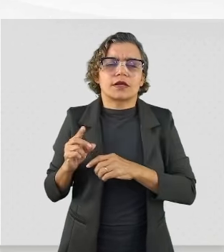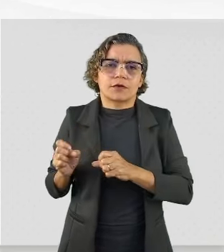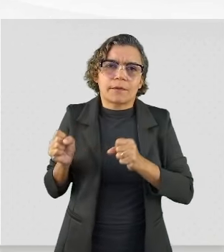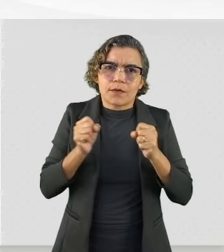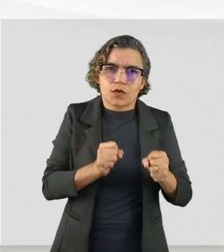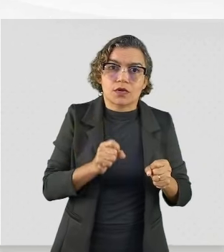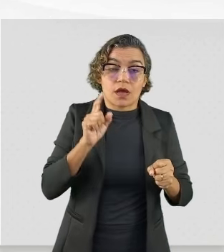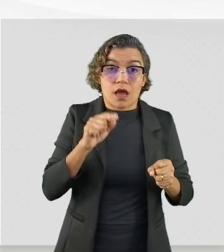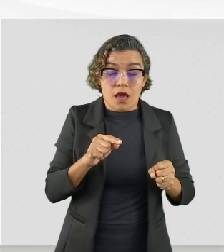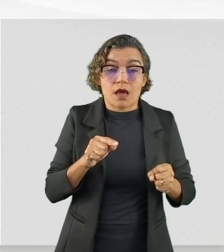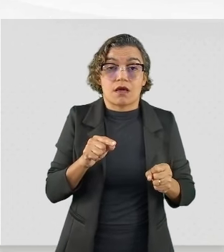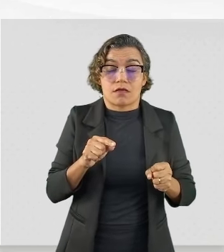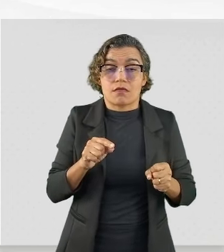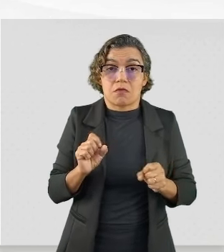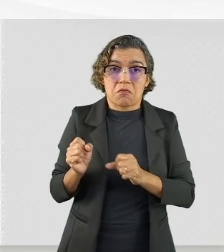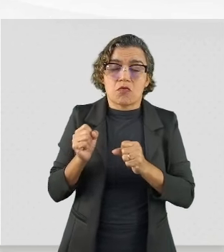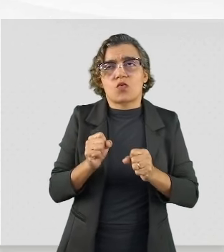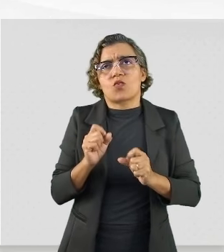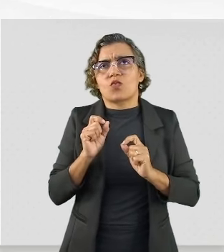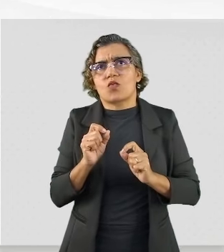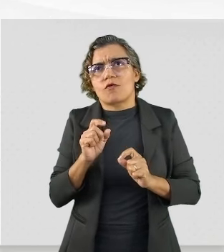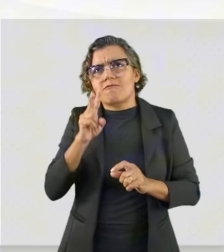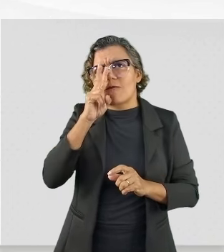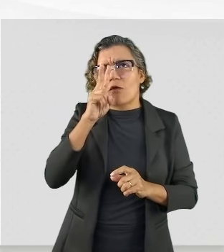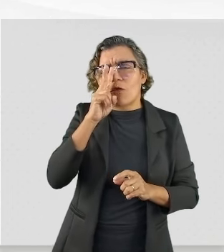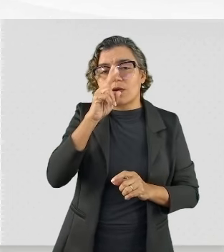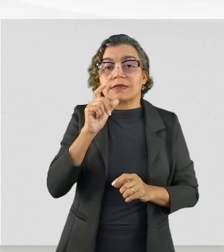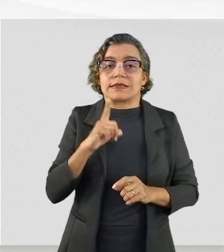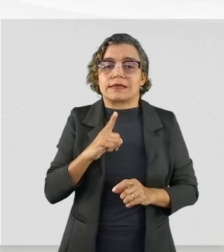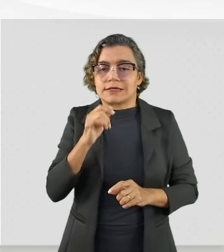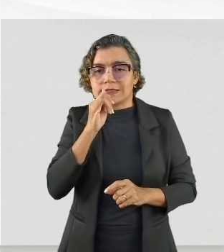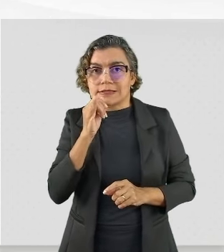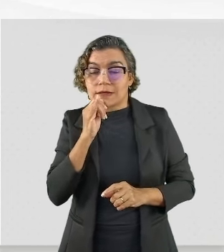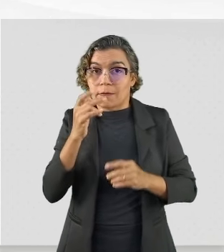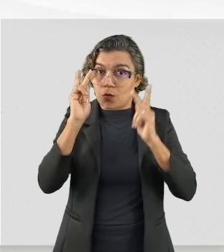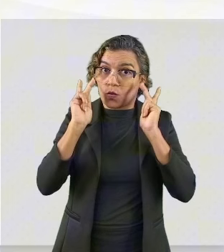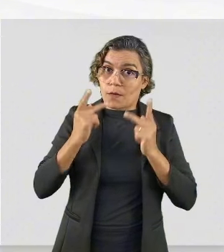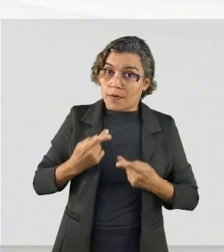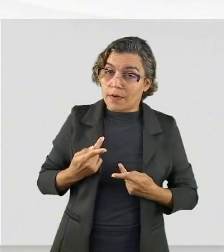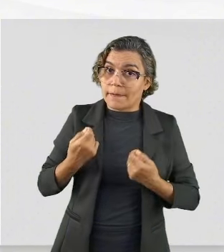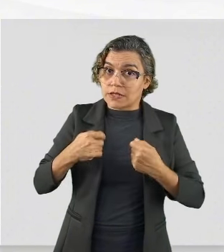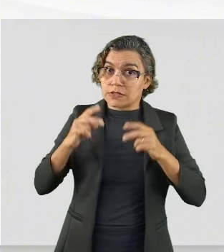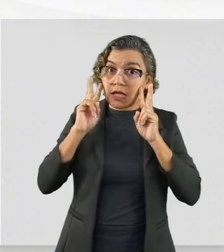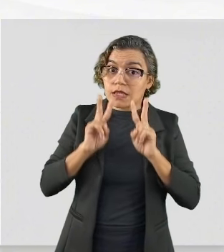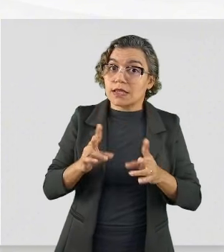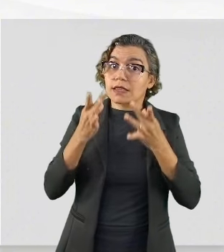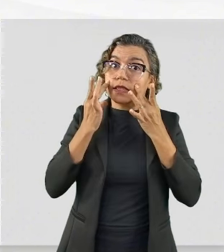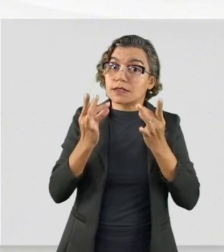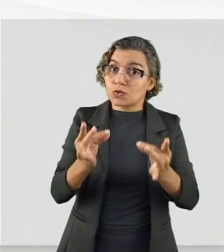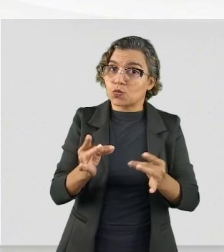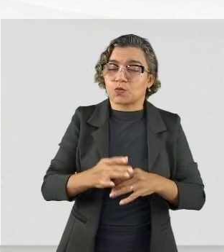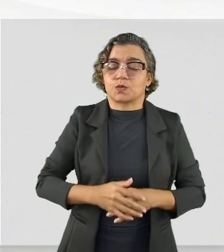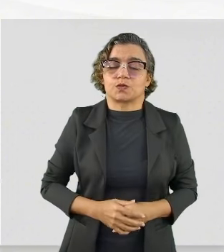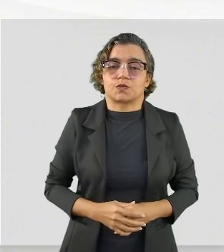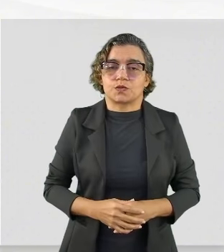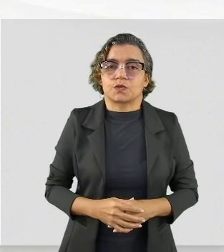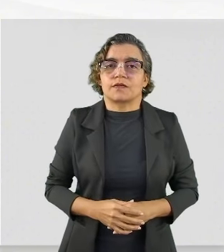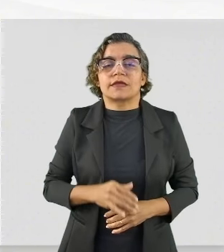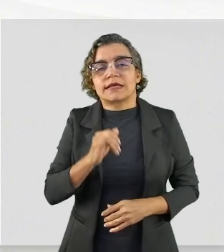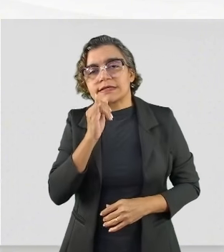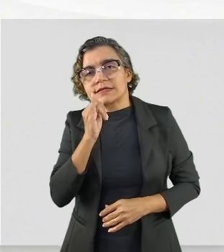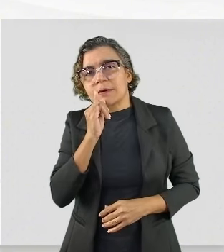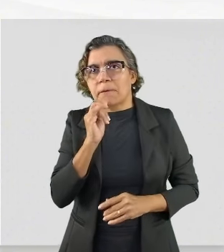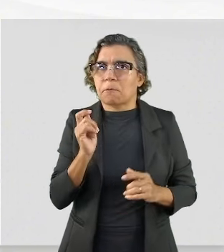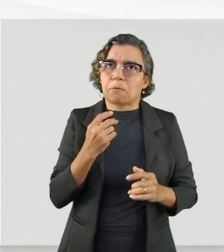uma potência que que o homem deve prestar atenção, né? Olha só, a gente não